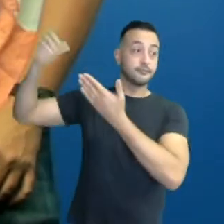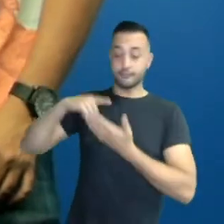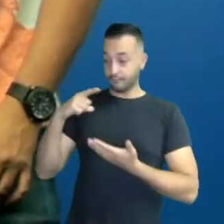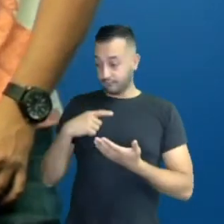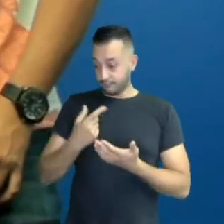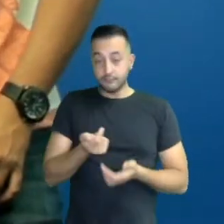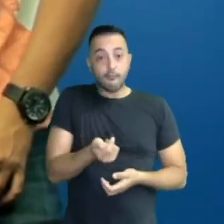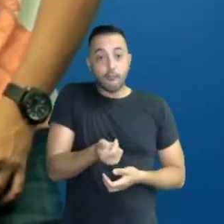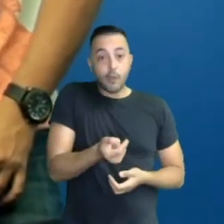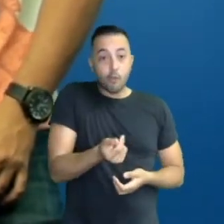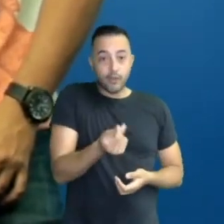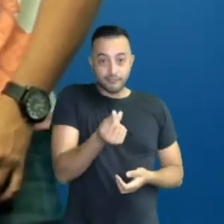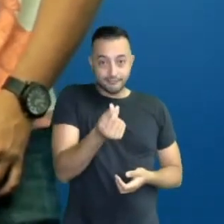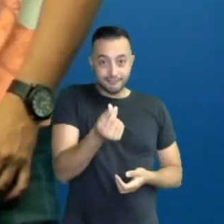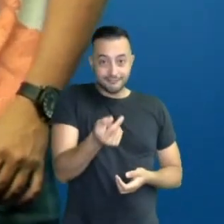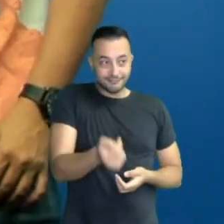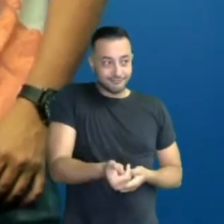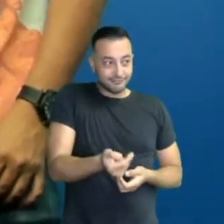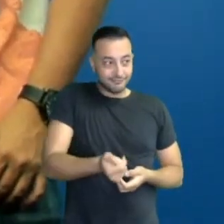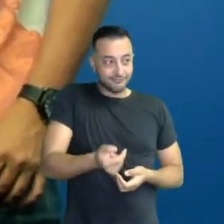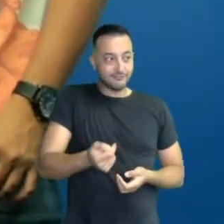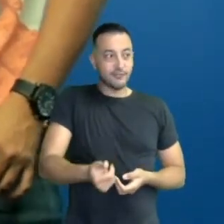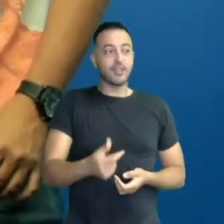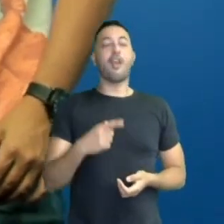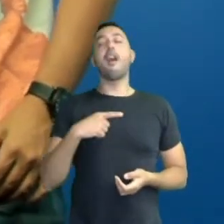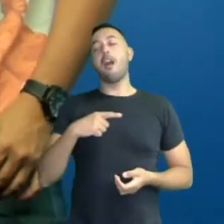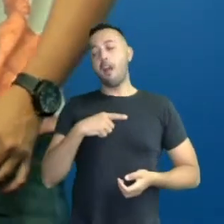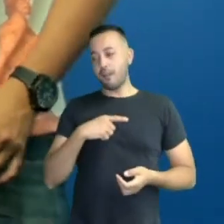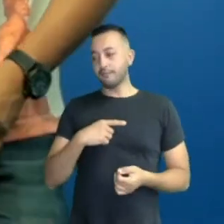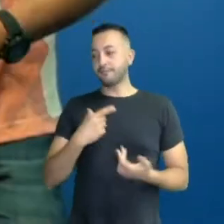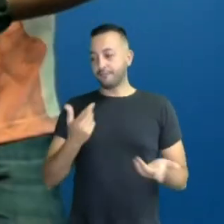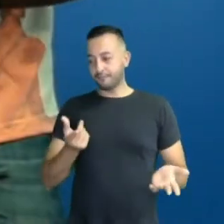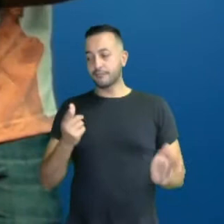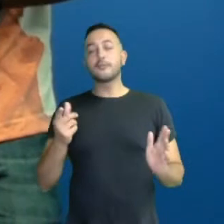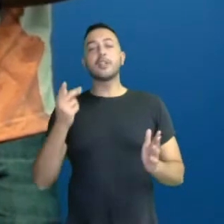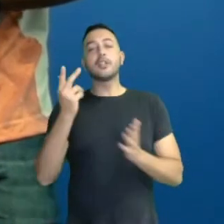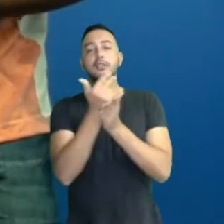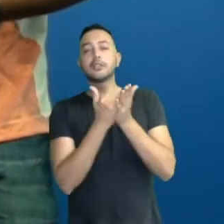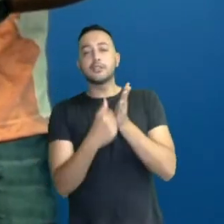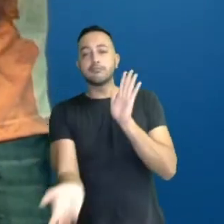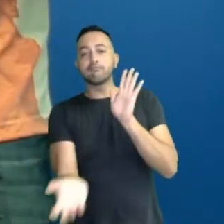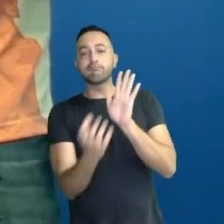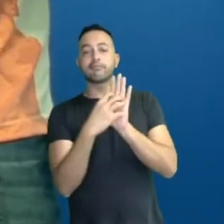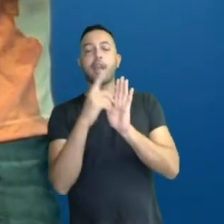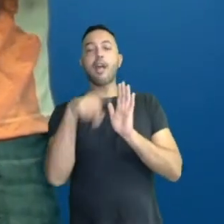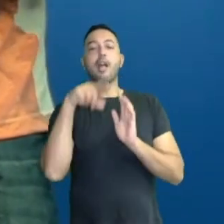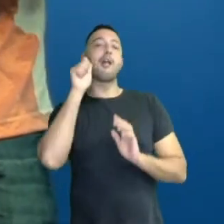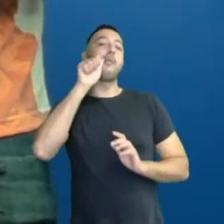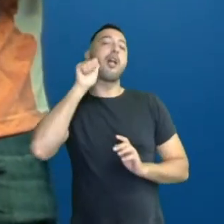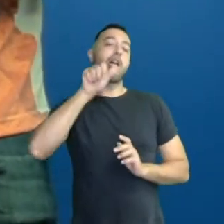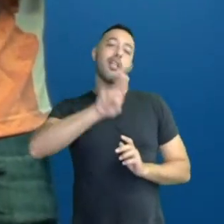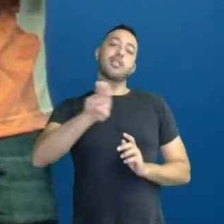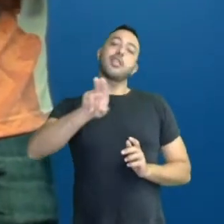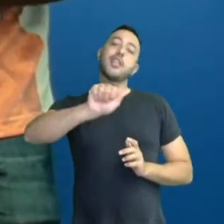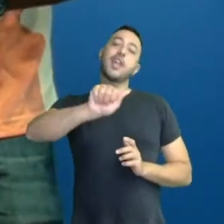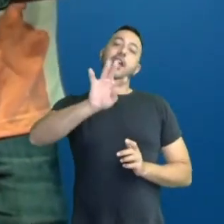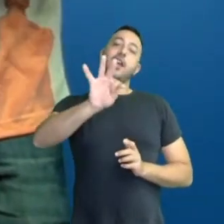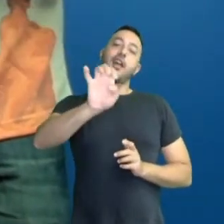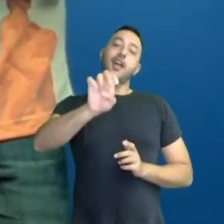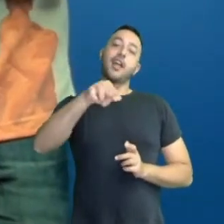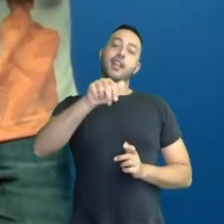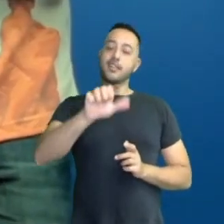cunhadas. Nessa moeda aqui a gente tem o símbolo de Atenas, né? A deusa da